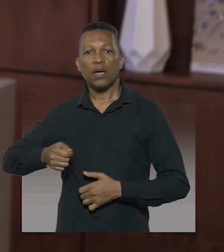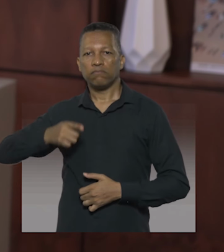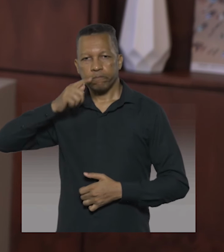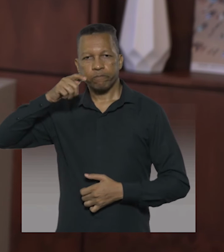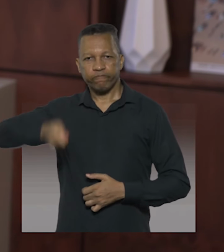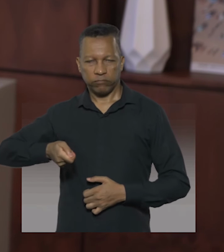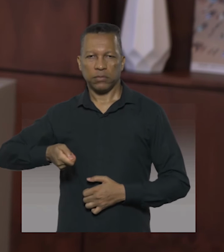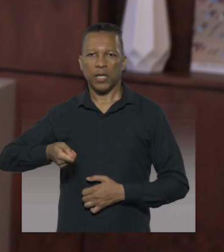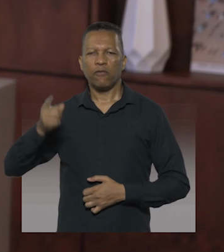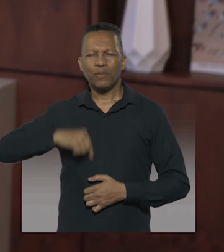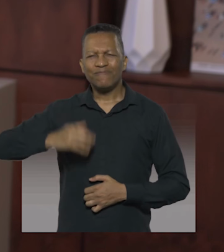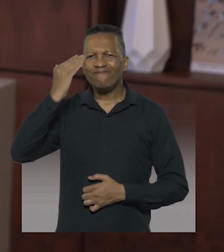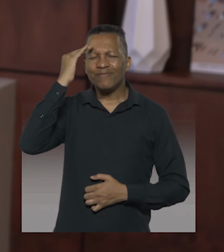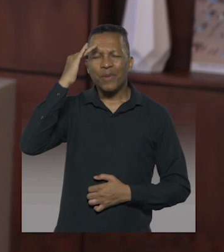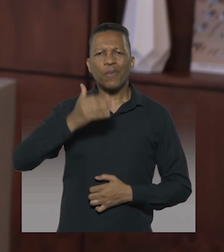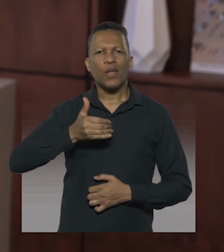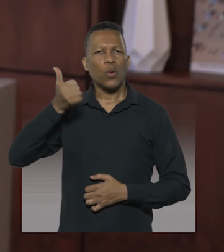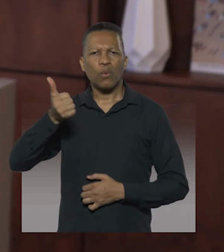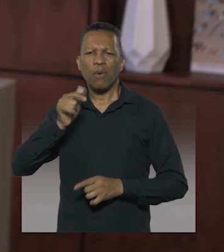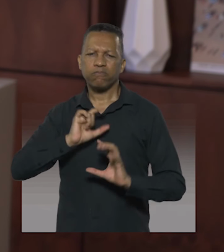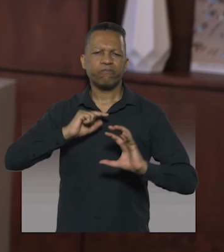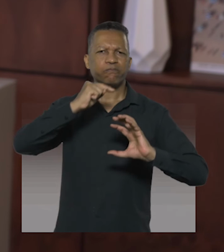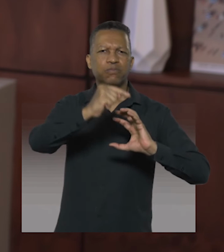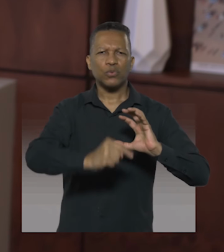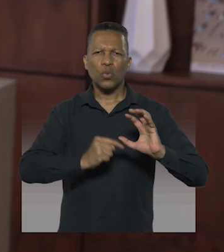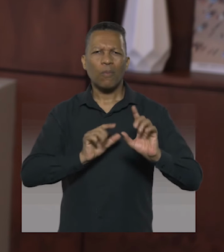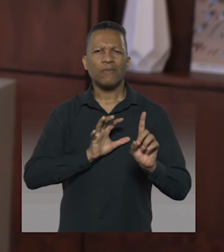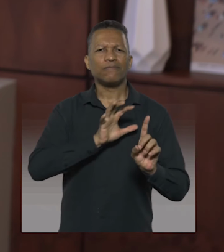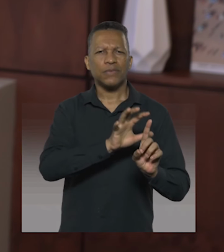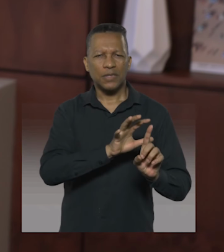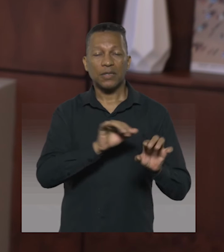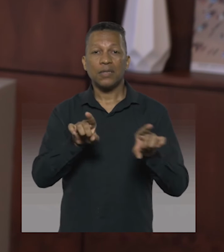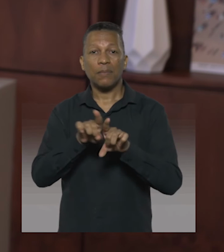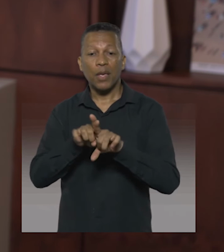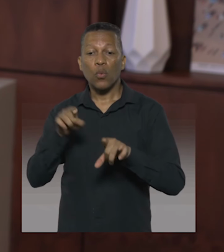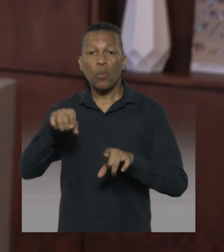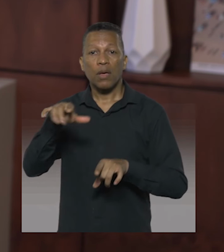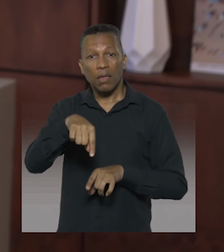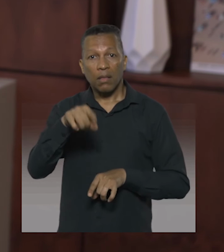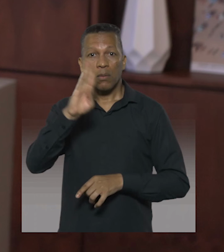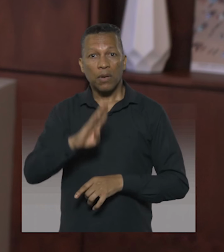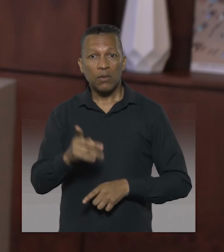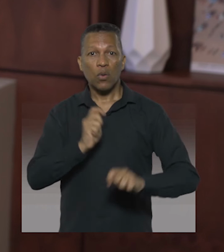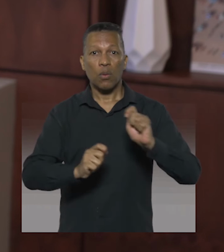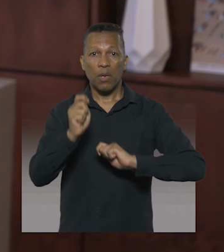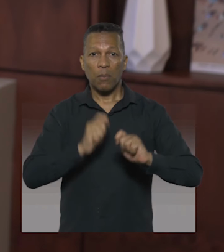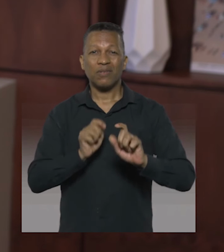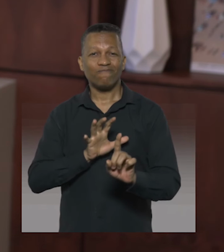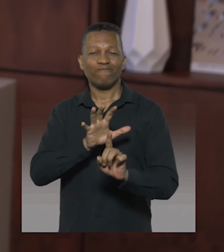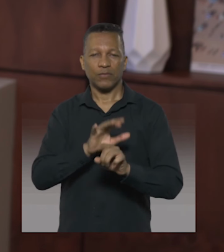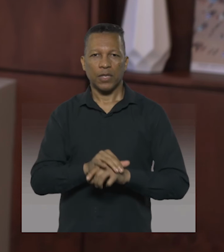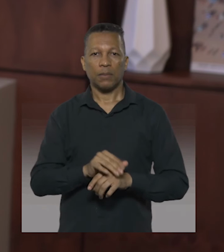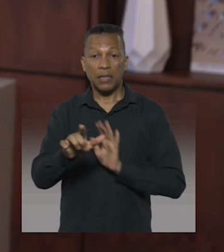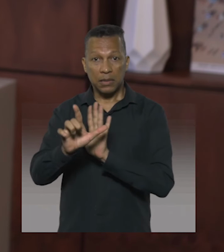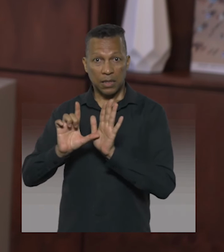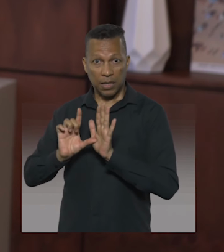entender brevemente quais potenciais e efeitos sobre a economia global, mas principalmente como a economia brasileira pode ser afetada nesse ambiente. Antes de mais